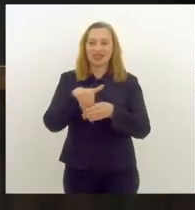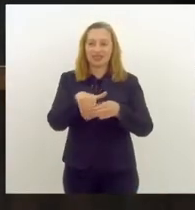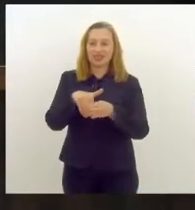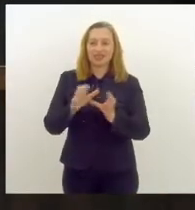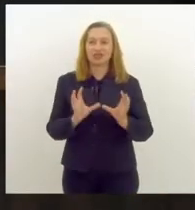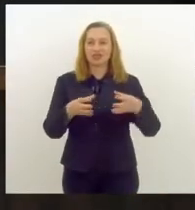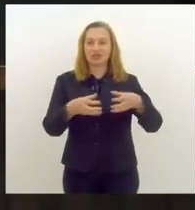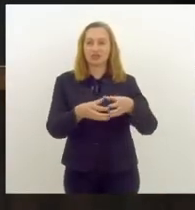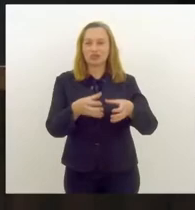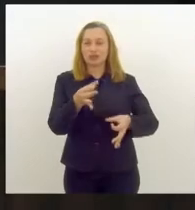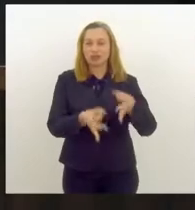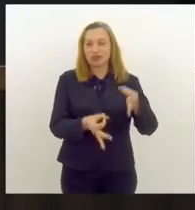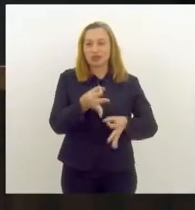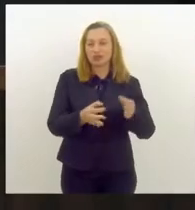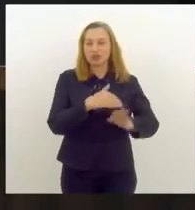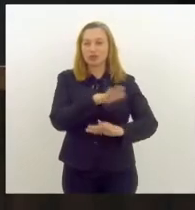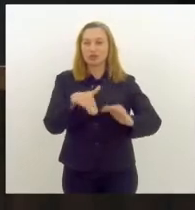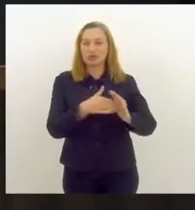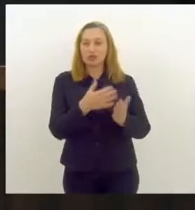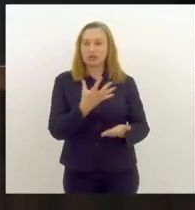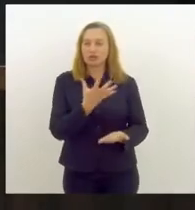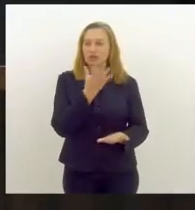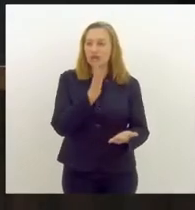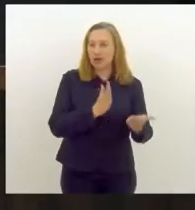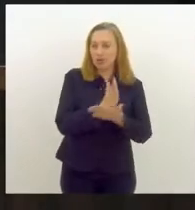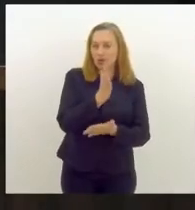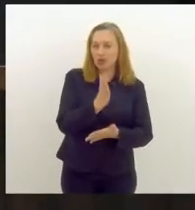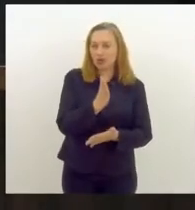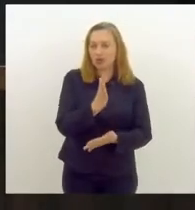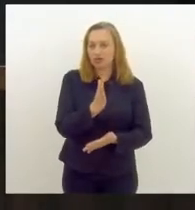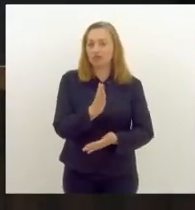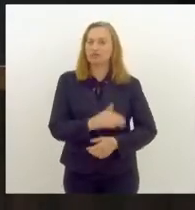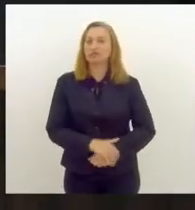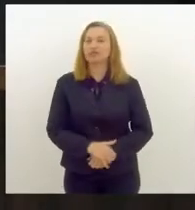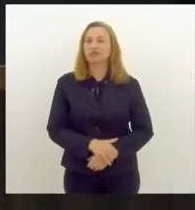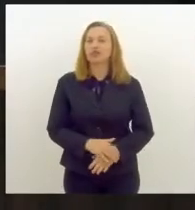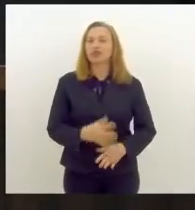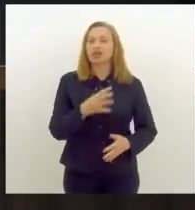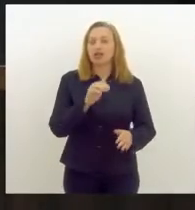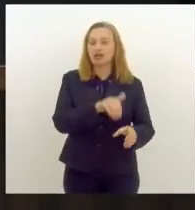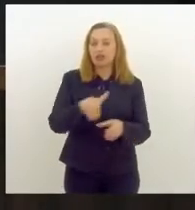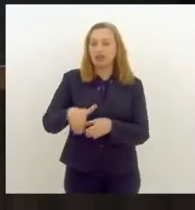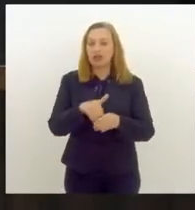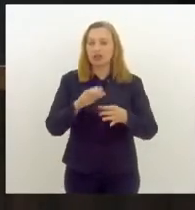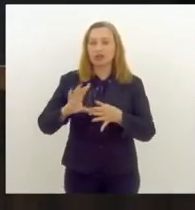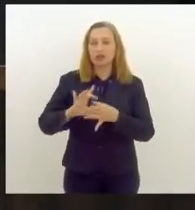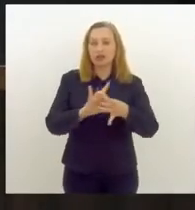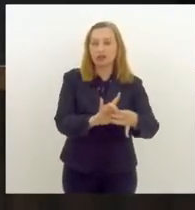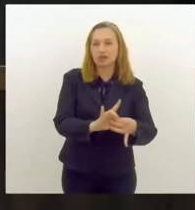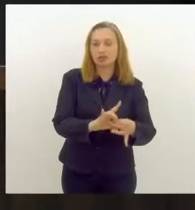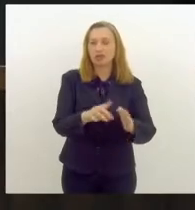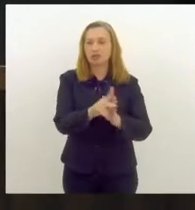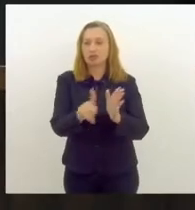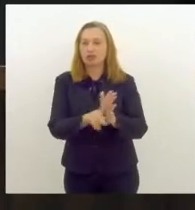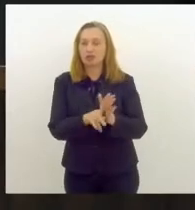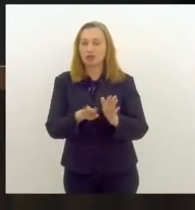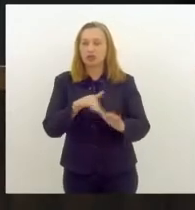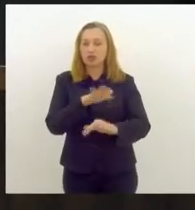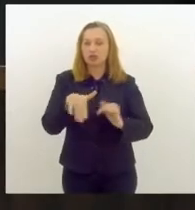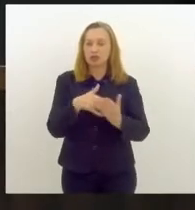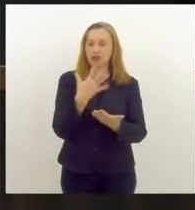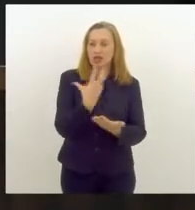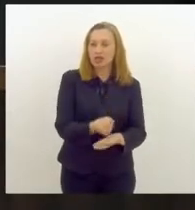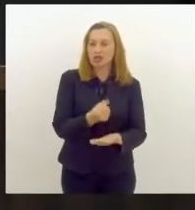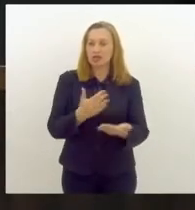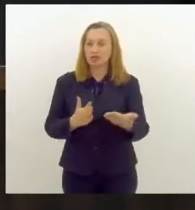votação, parecer da Comissão de Constituição e Justiça, senhores que aprovam nisso, como estão aprovados. Em votação, Projeto assim emendado. Senhores que aprovam, maneiras como estão aprovado, vai a redação